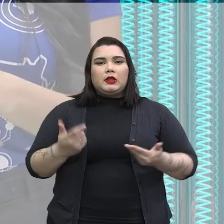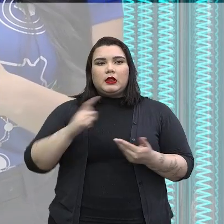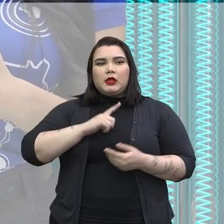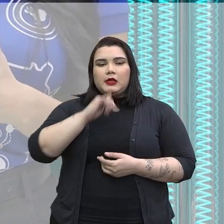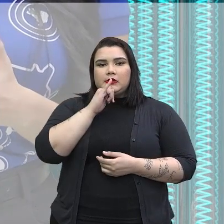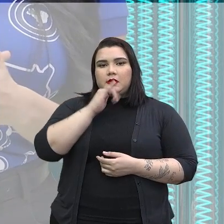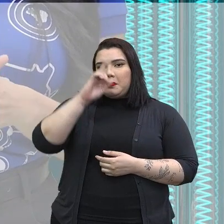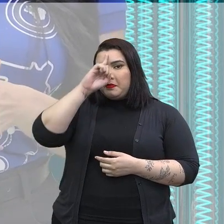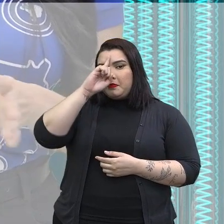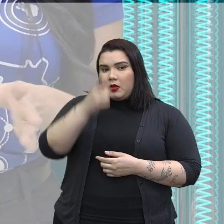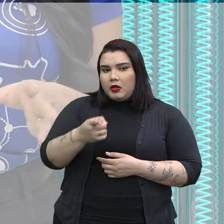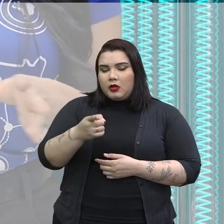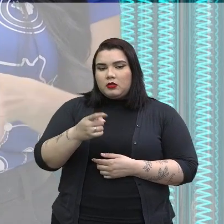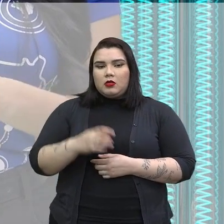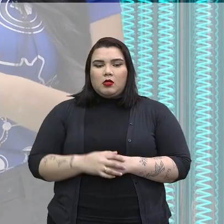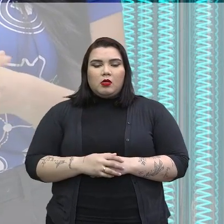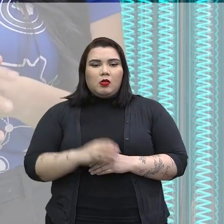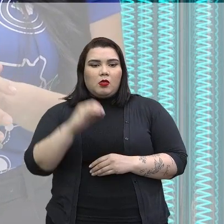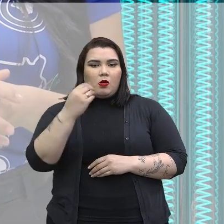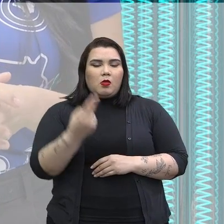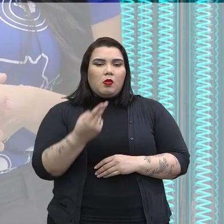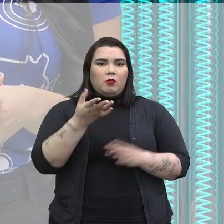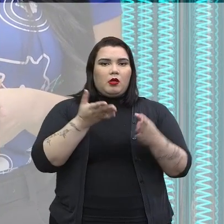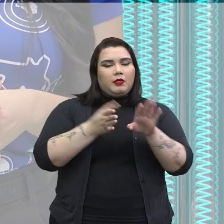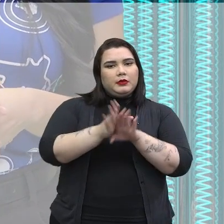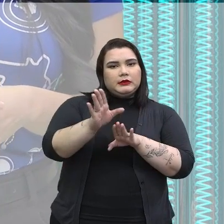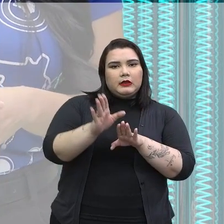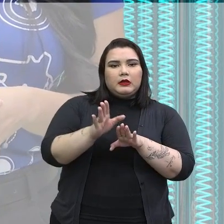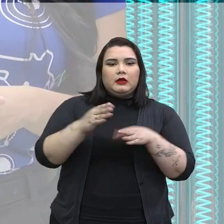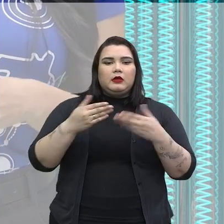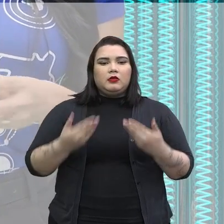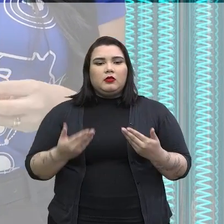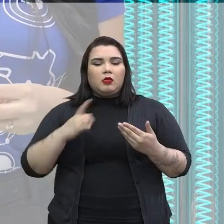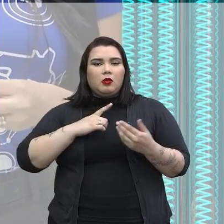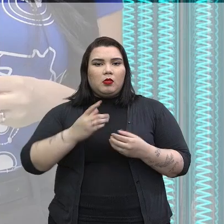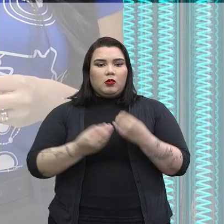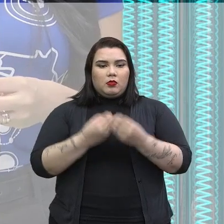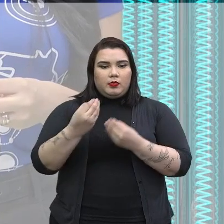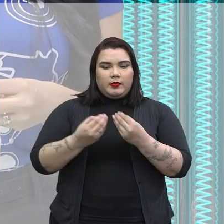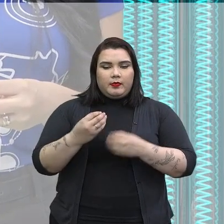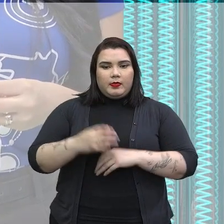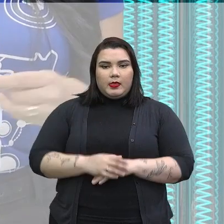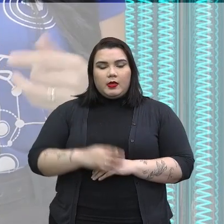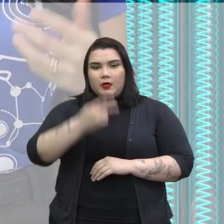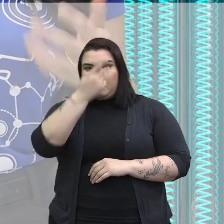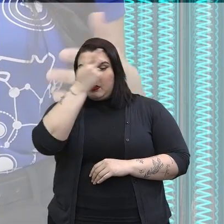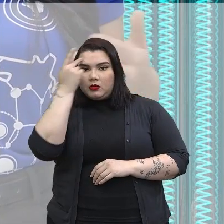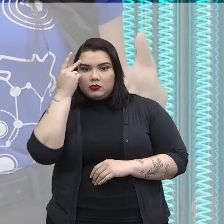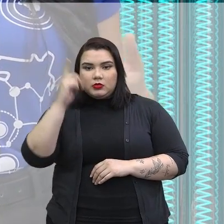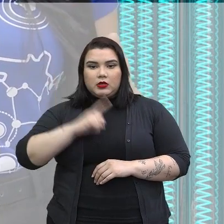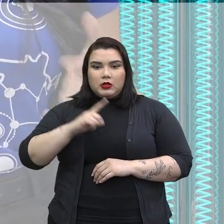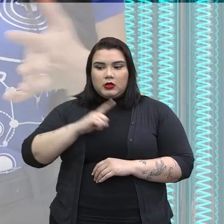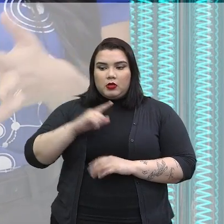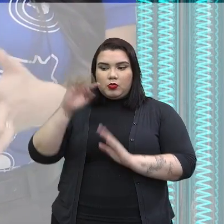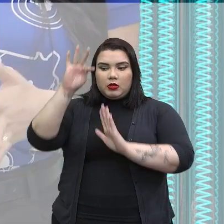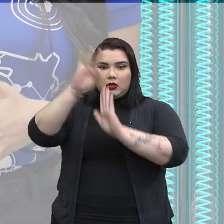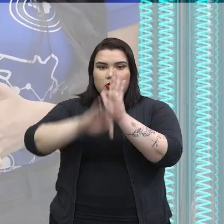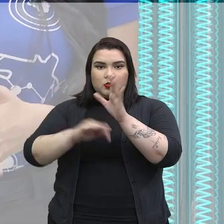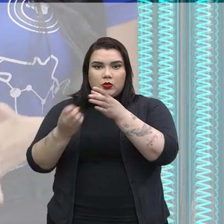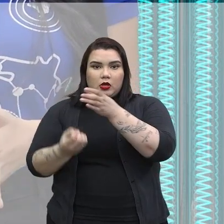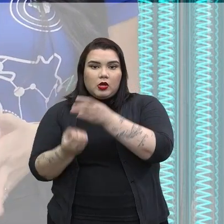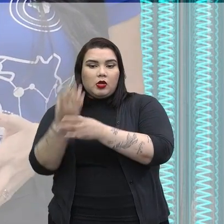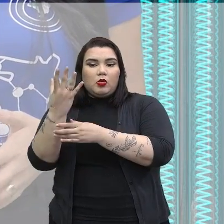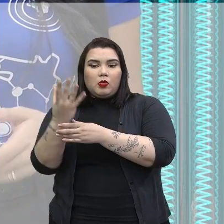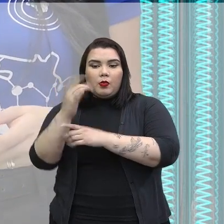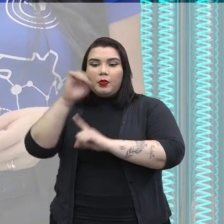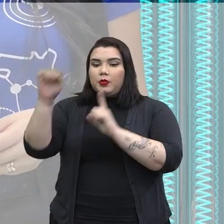uma instrução, comando, de modo que a pessoa que está emitindo, que fez o texto, né, tem